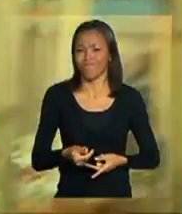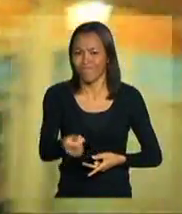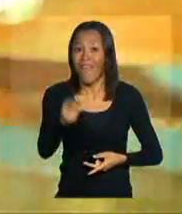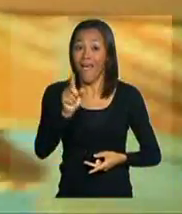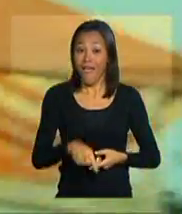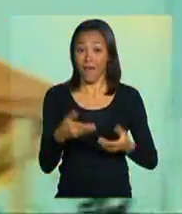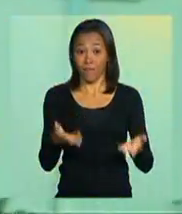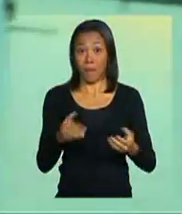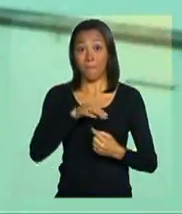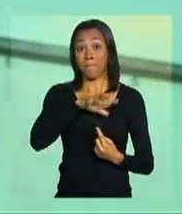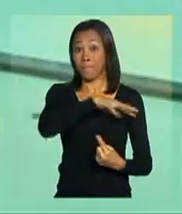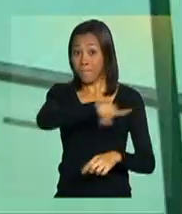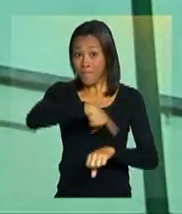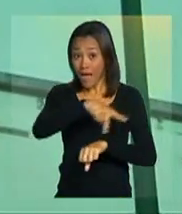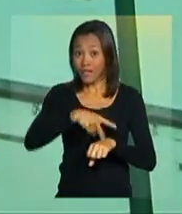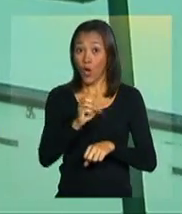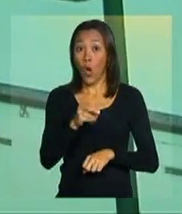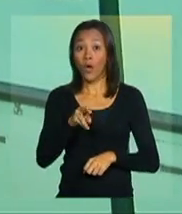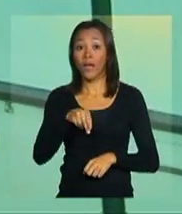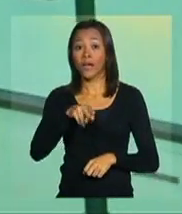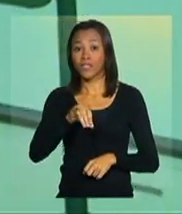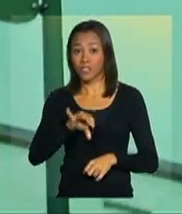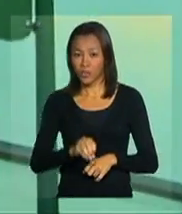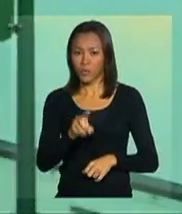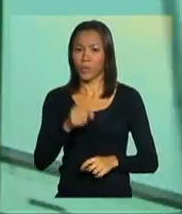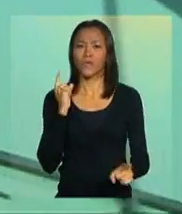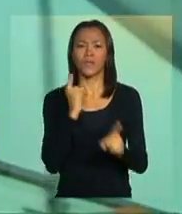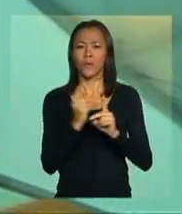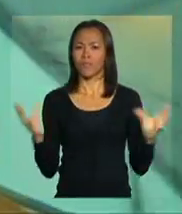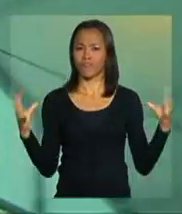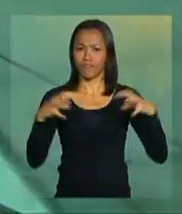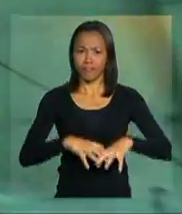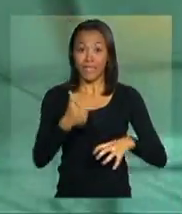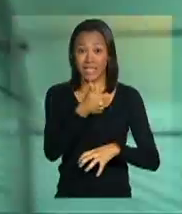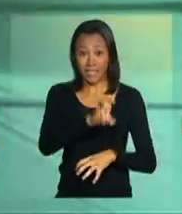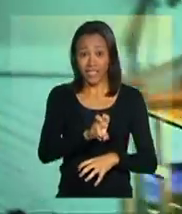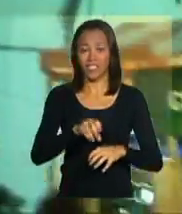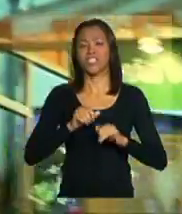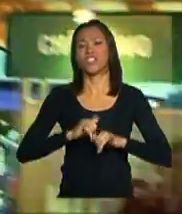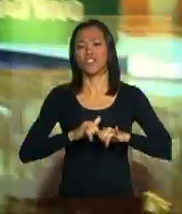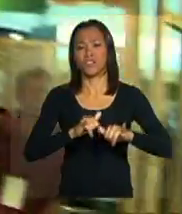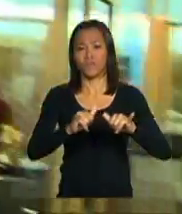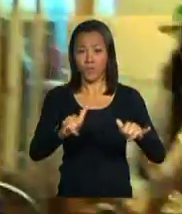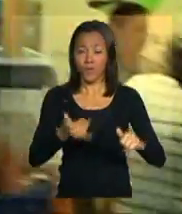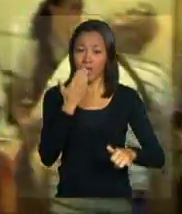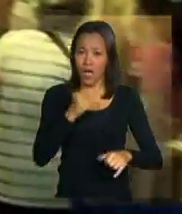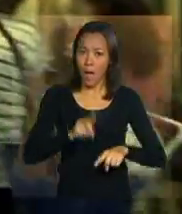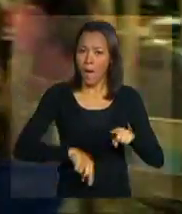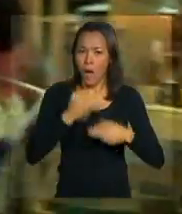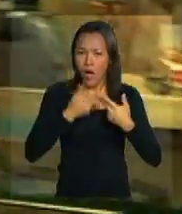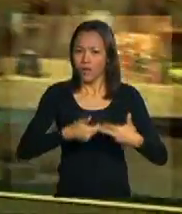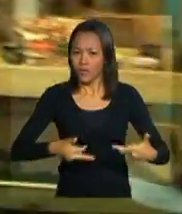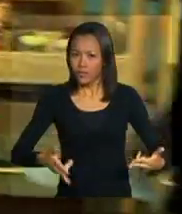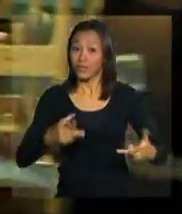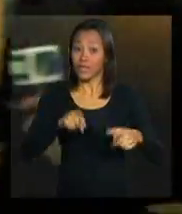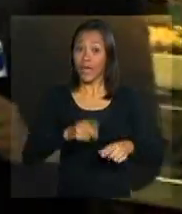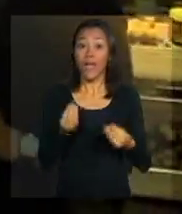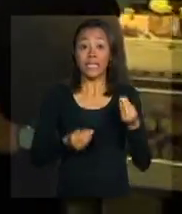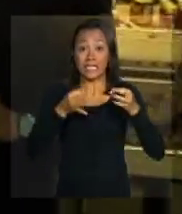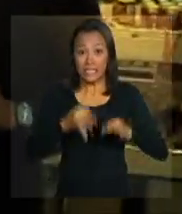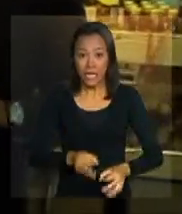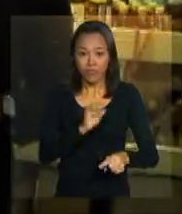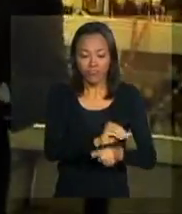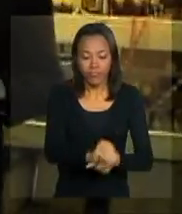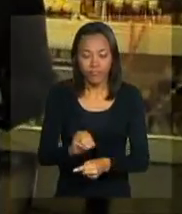É a Praça dos Orgânicos, que reúne cerca de 15 empreendimentos que divulgam a produção de alimentos ecologicamente